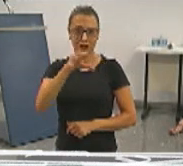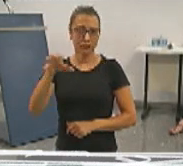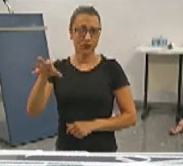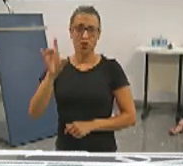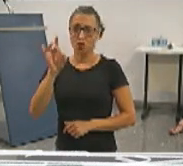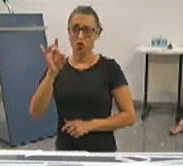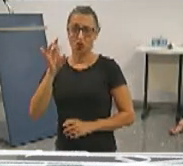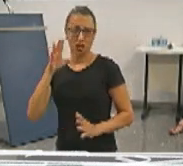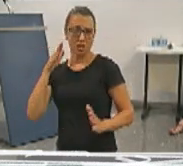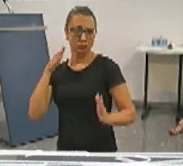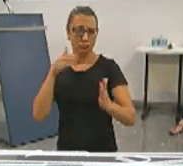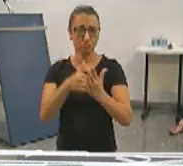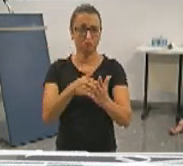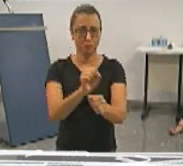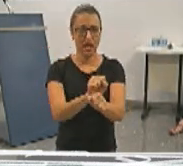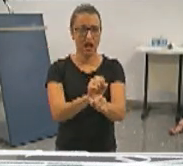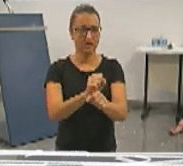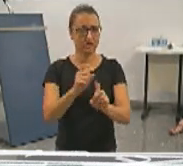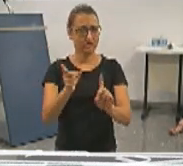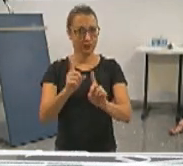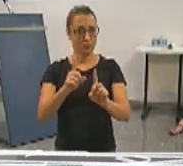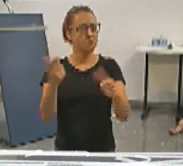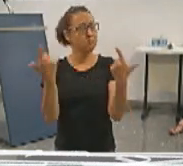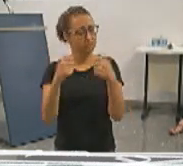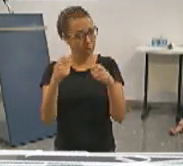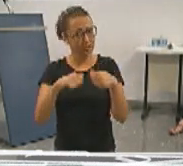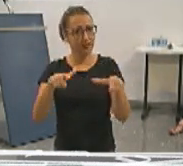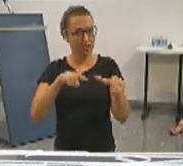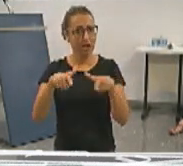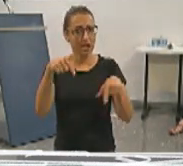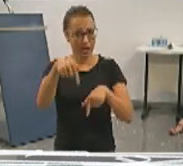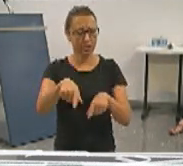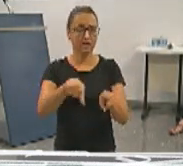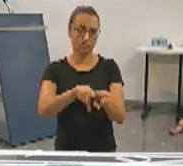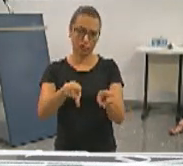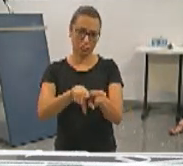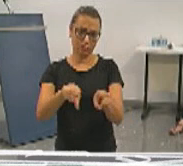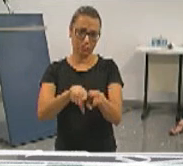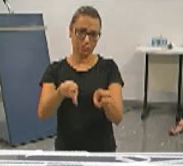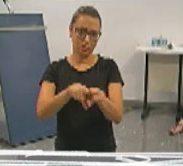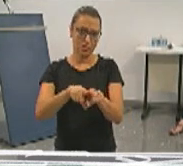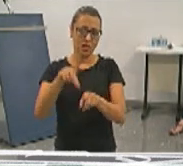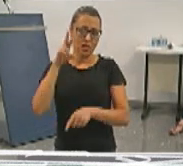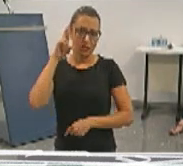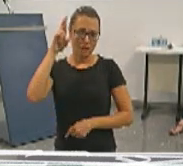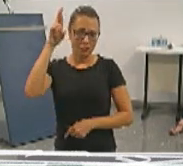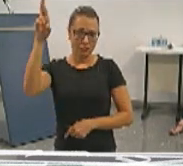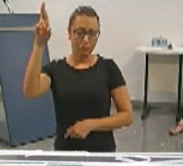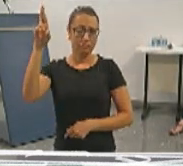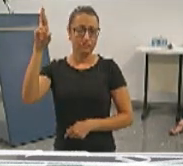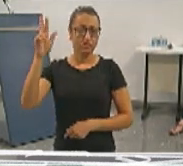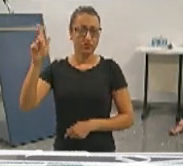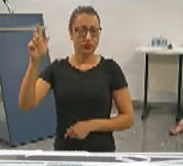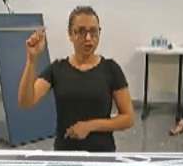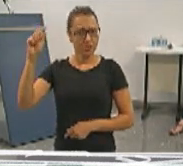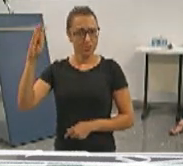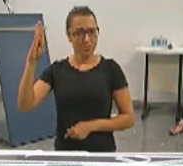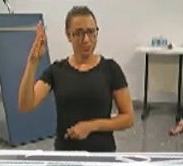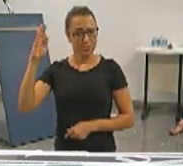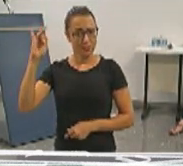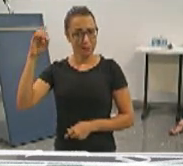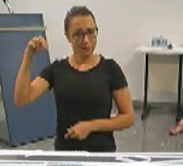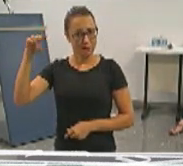intervenção. Mas a gente tem que trabalhar aqui dentro também. E é função da chefia de gabinete fazer essa mediação entre os